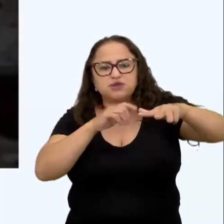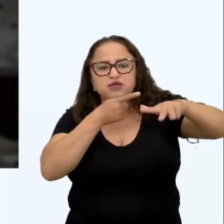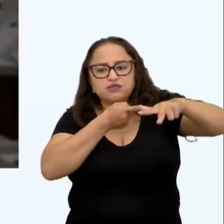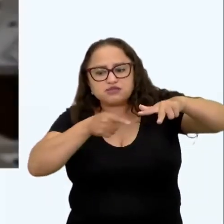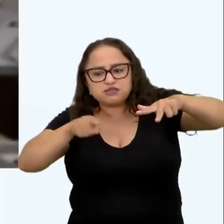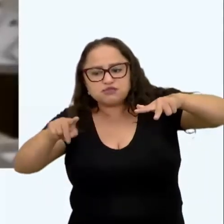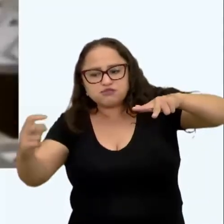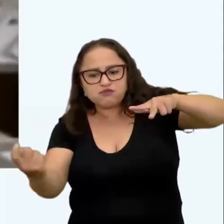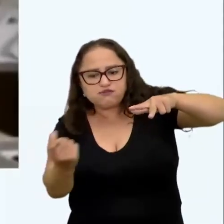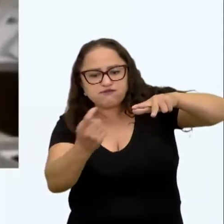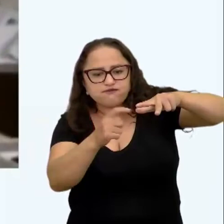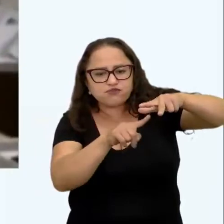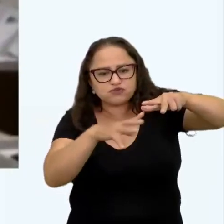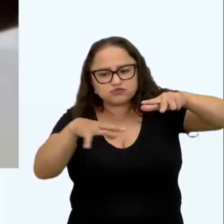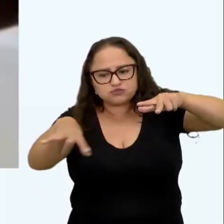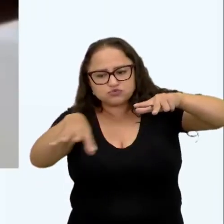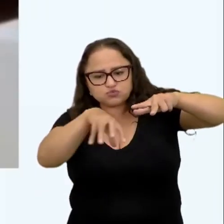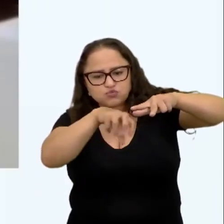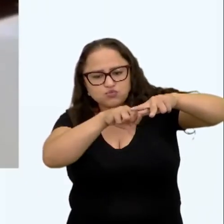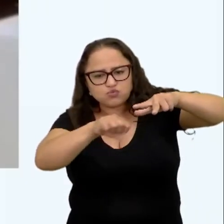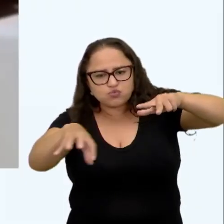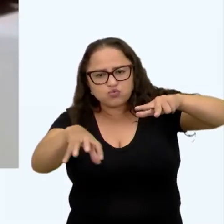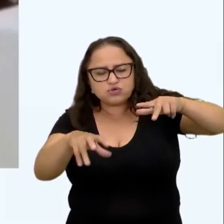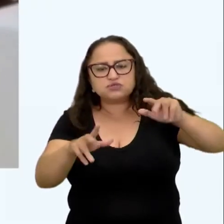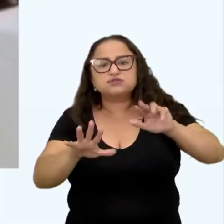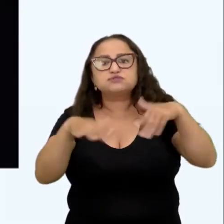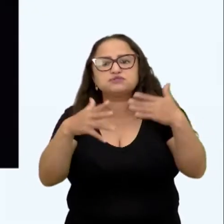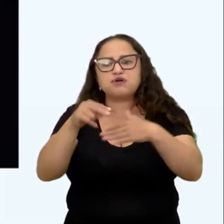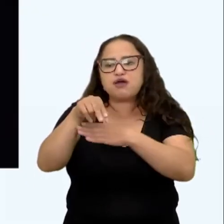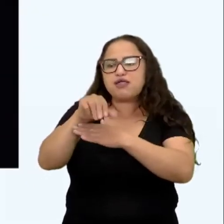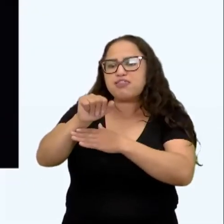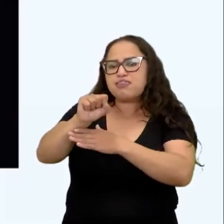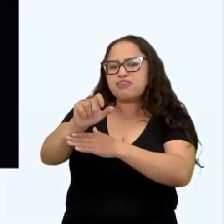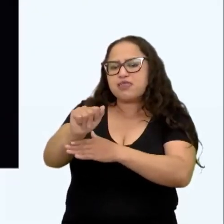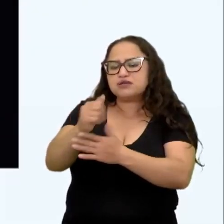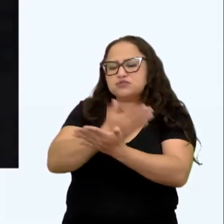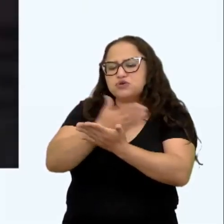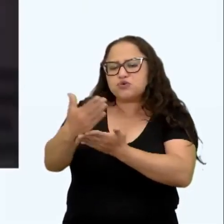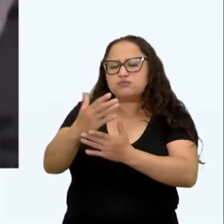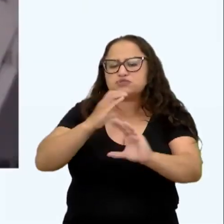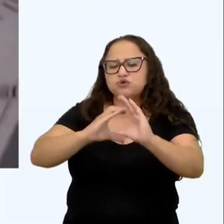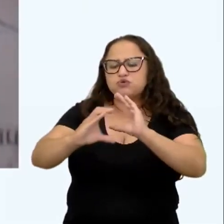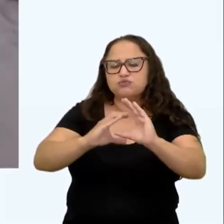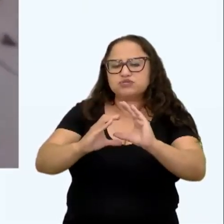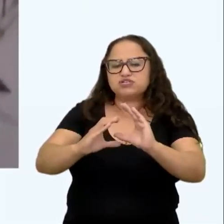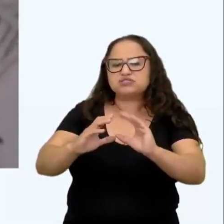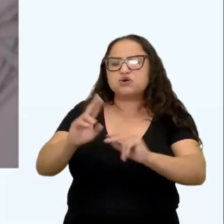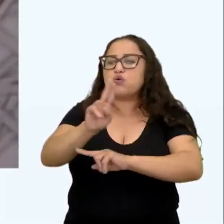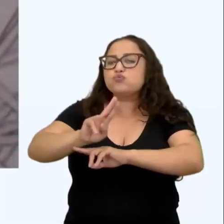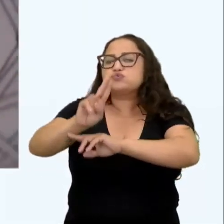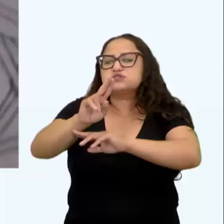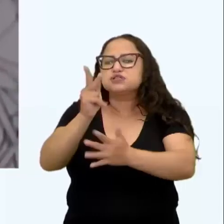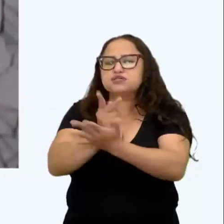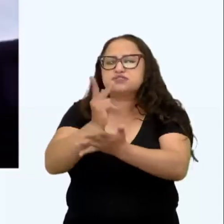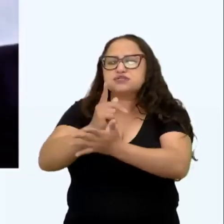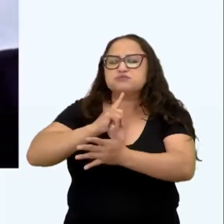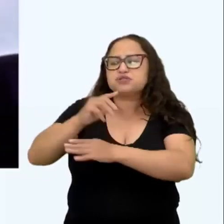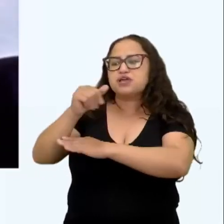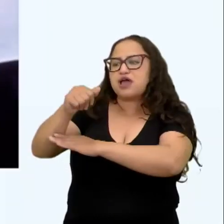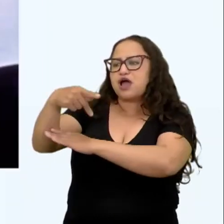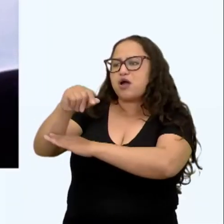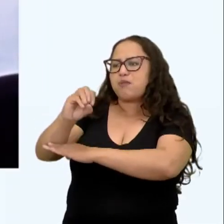volta. Em 1962, a NASA começou a construir os sistemas de comunicação que seriam utilizados pela missão